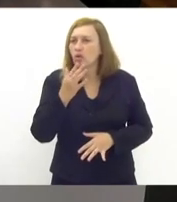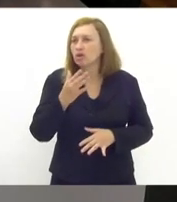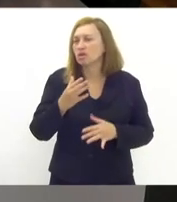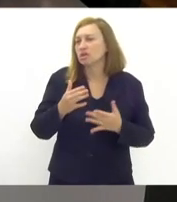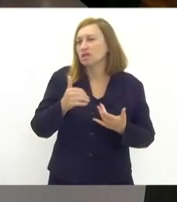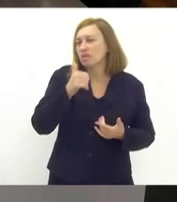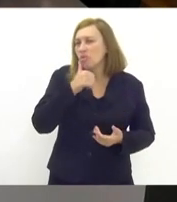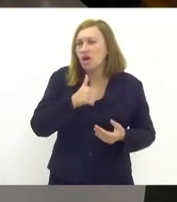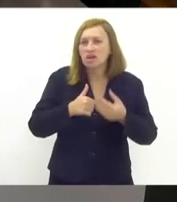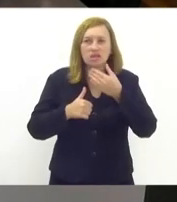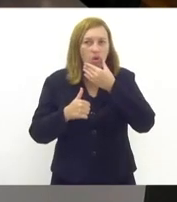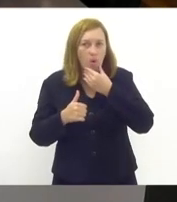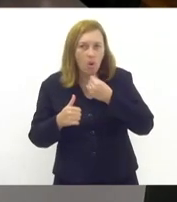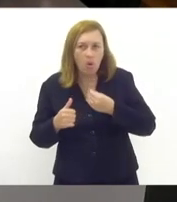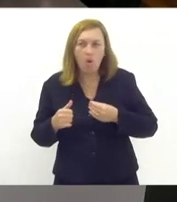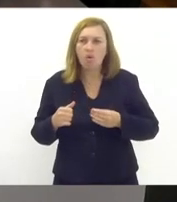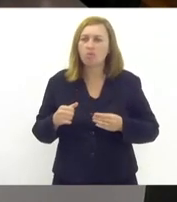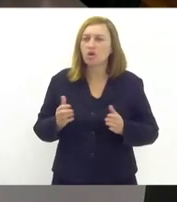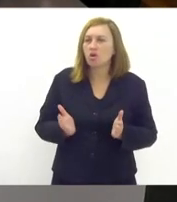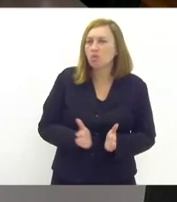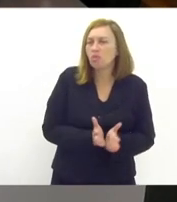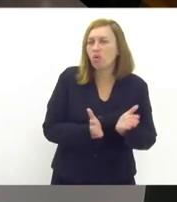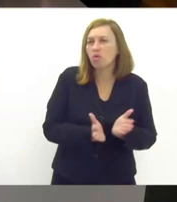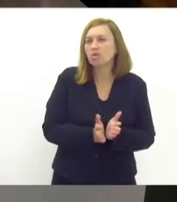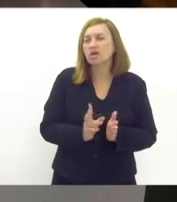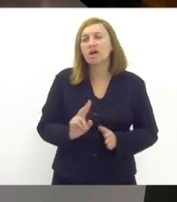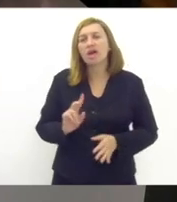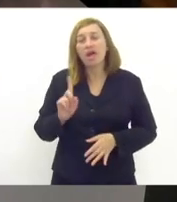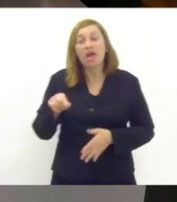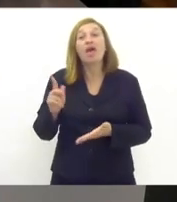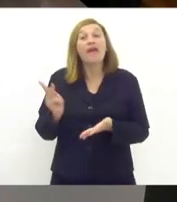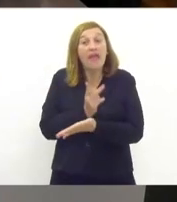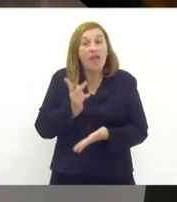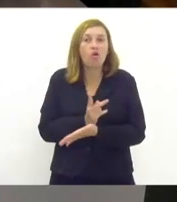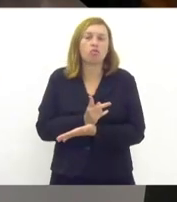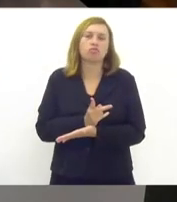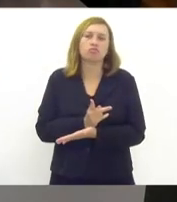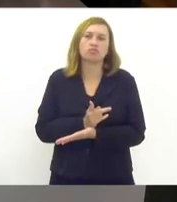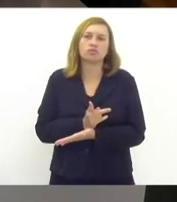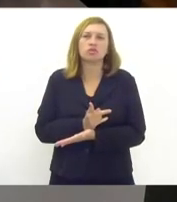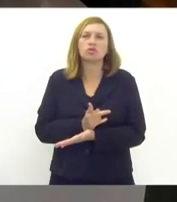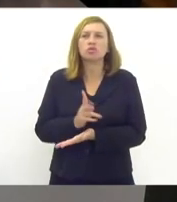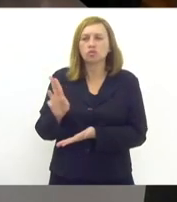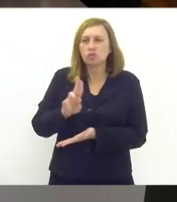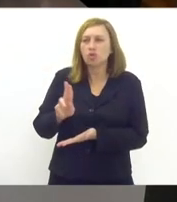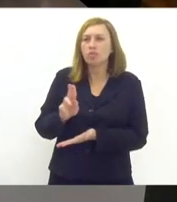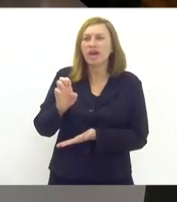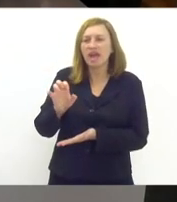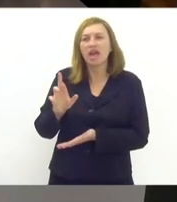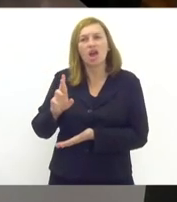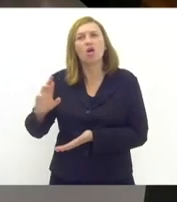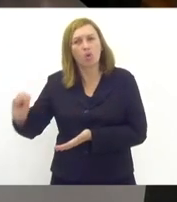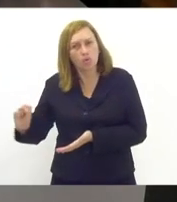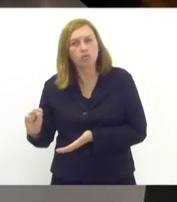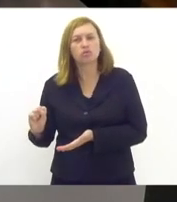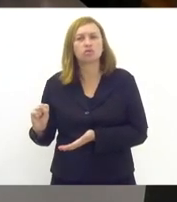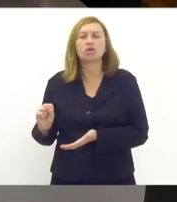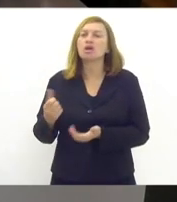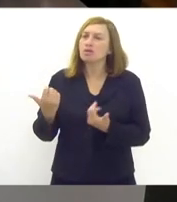determinada classe social. É erro. São erros que precisam